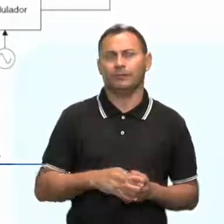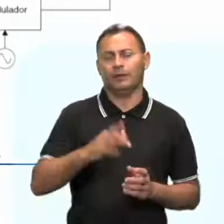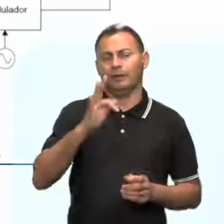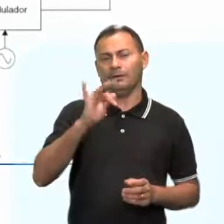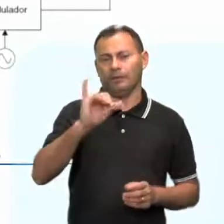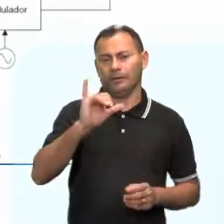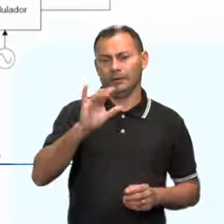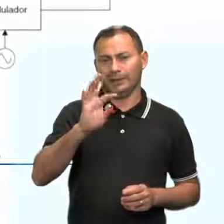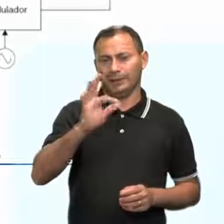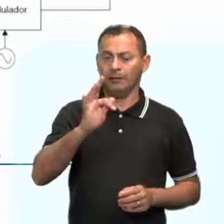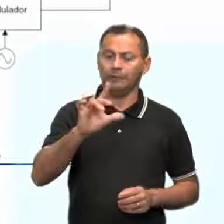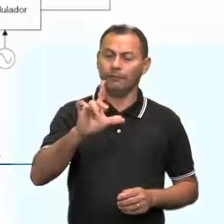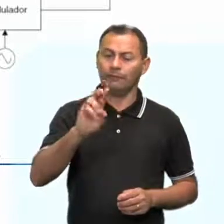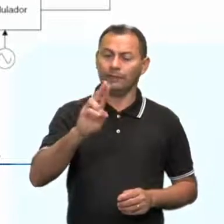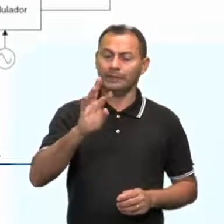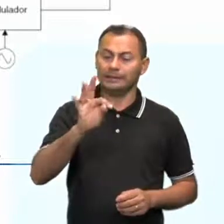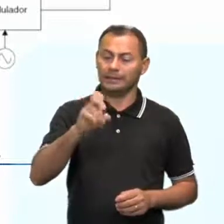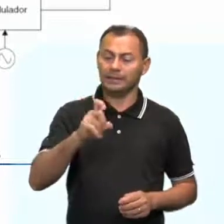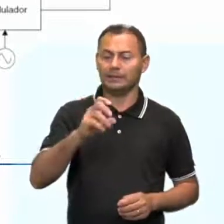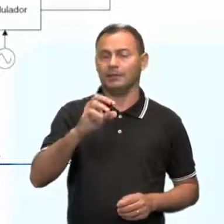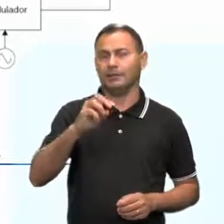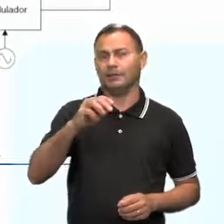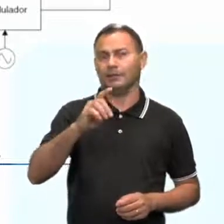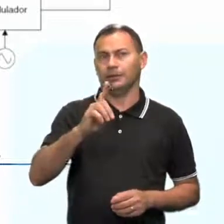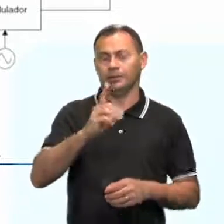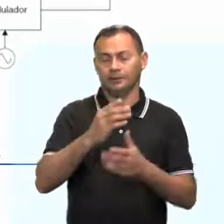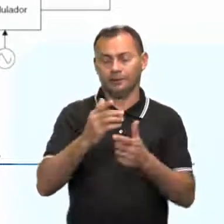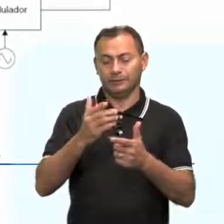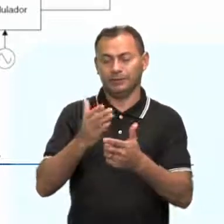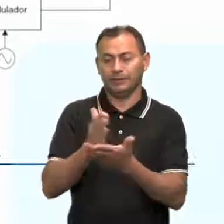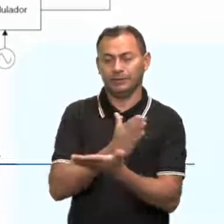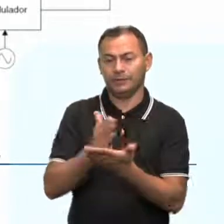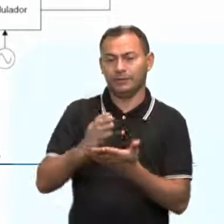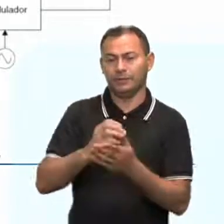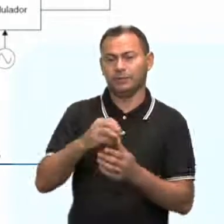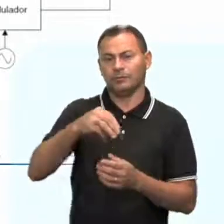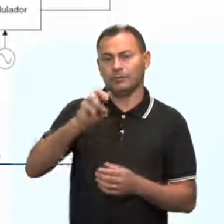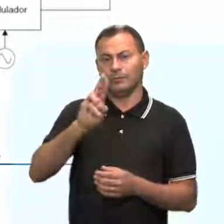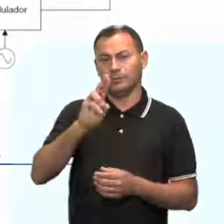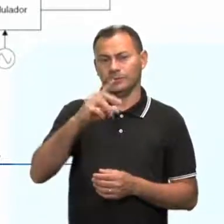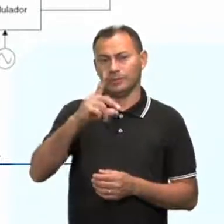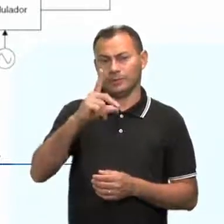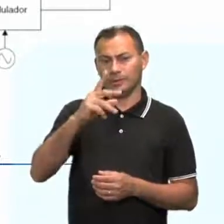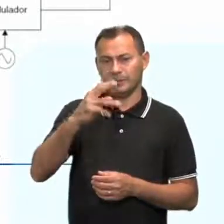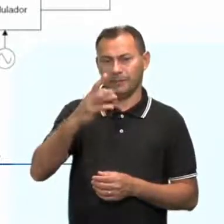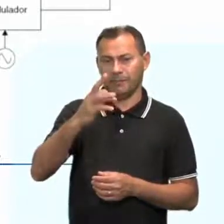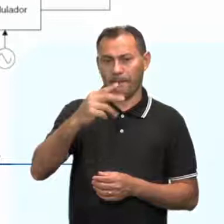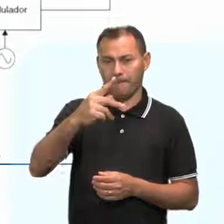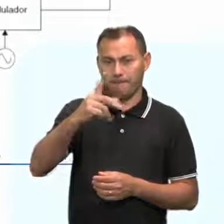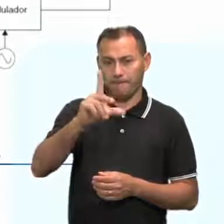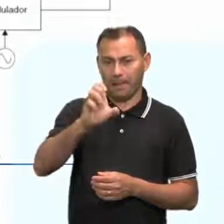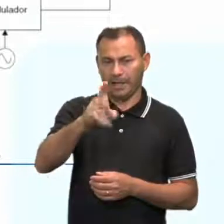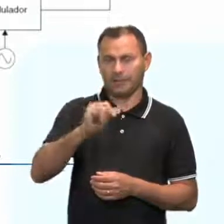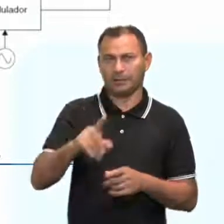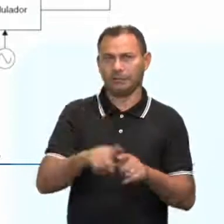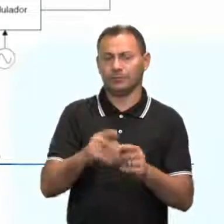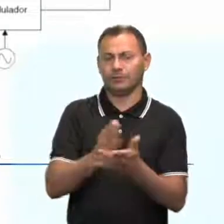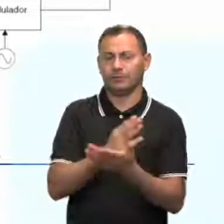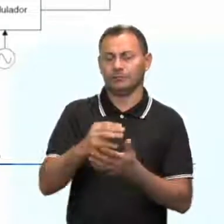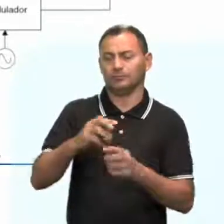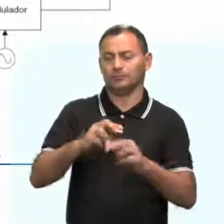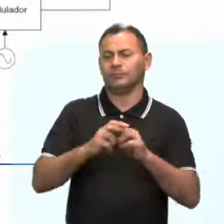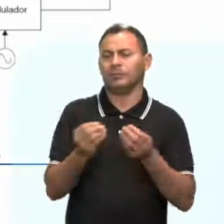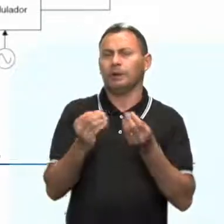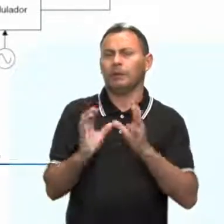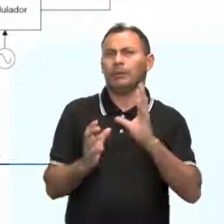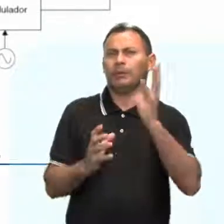Division Multiplexing, então divisão, multiplexação através de divisão de frequência. E como